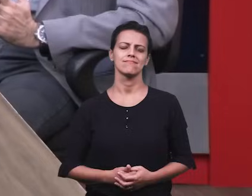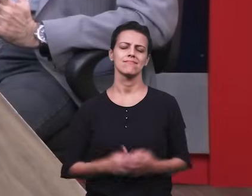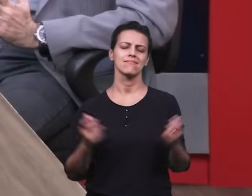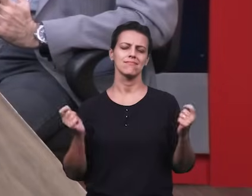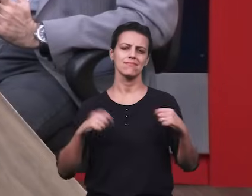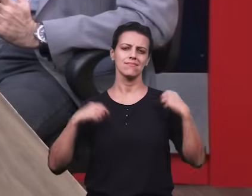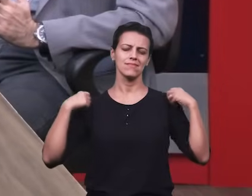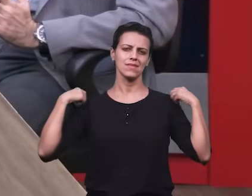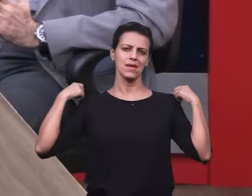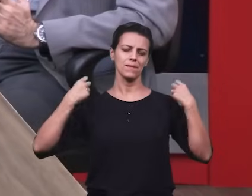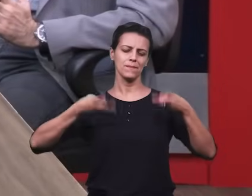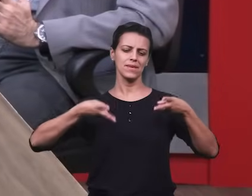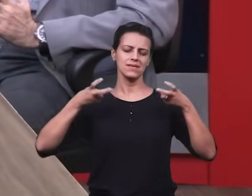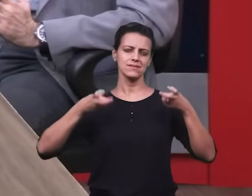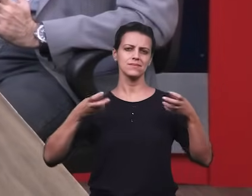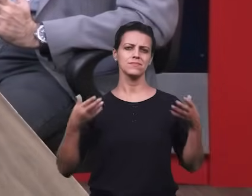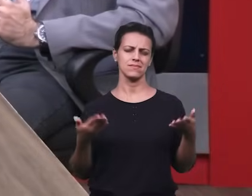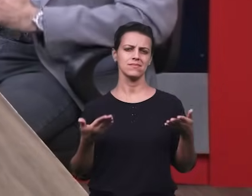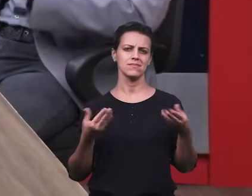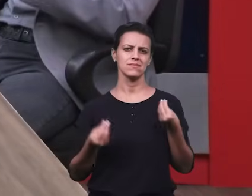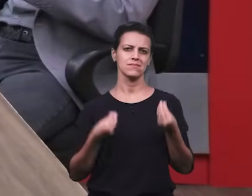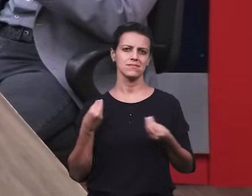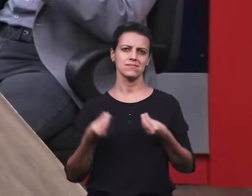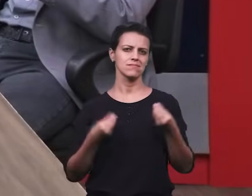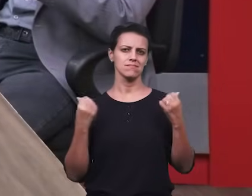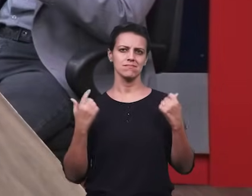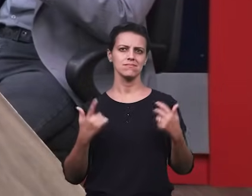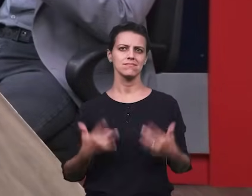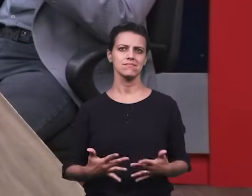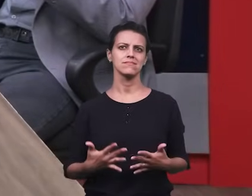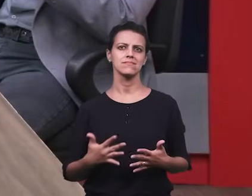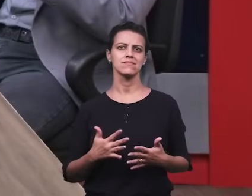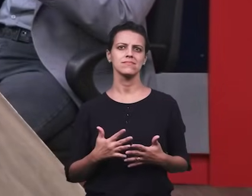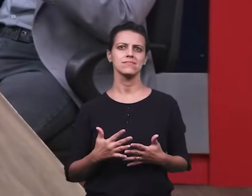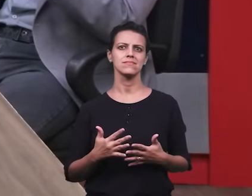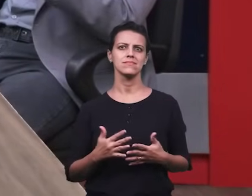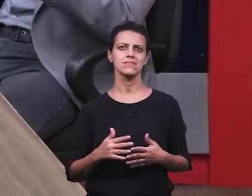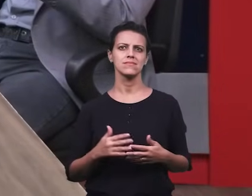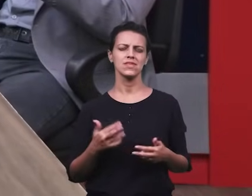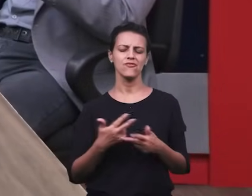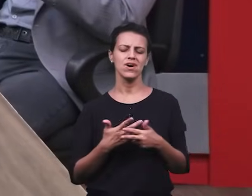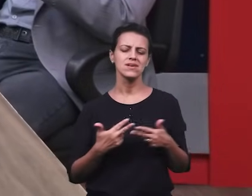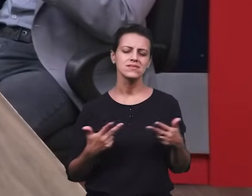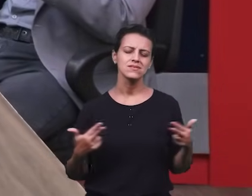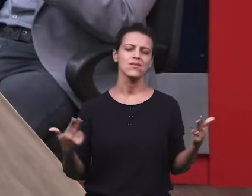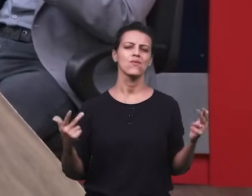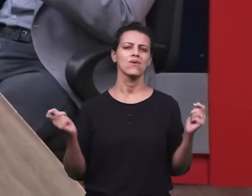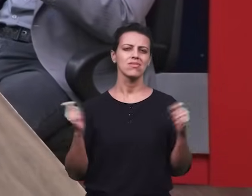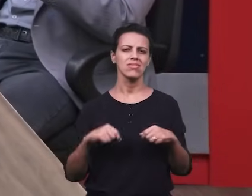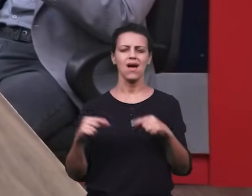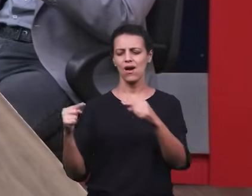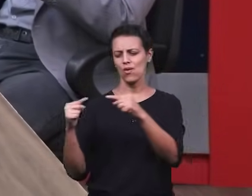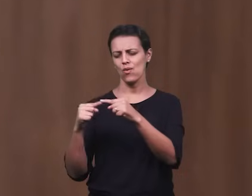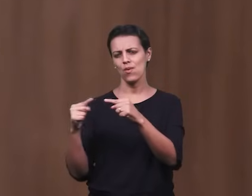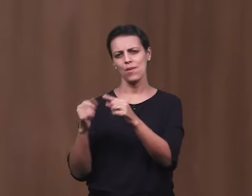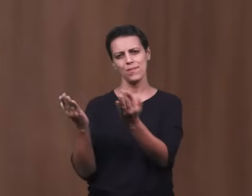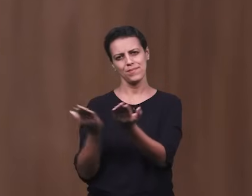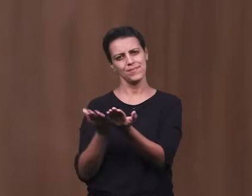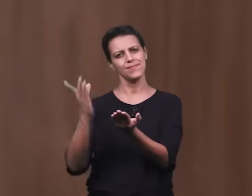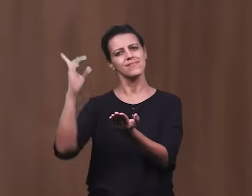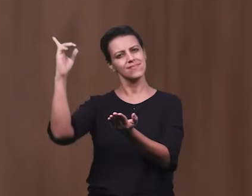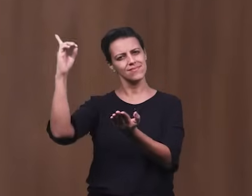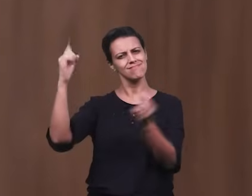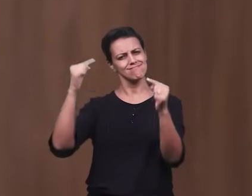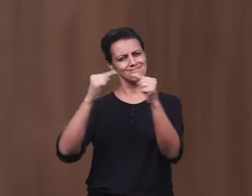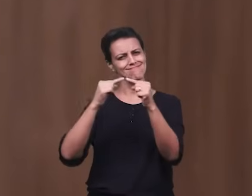dos sentidos, que o Dr. Miguel trouxe, há diversas coisas que nós podemos falar a respeito da palavra, né? Sim.